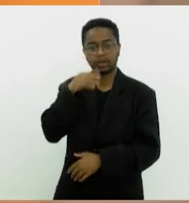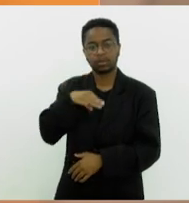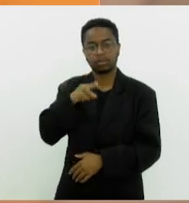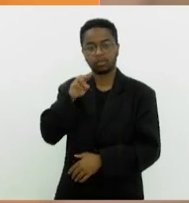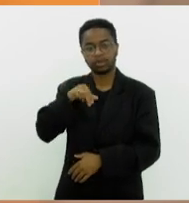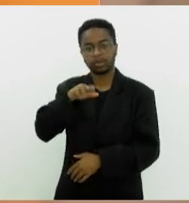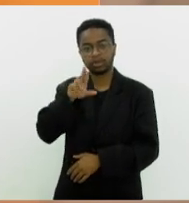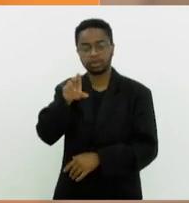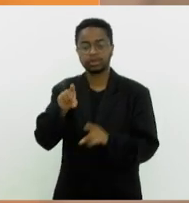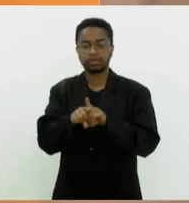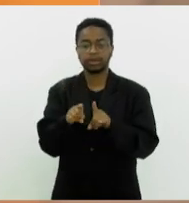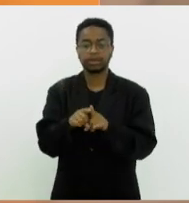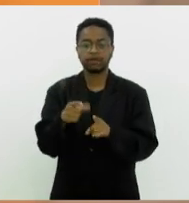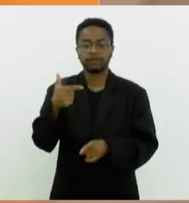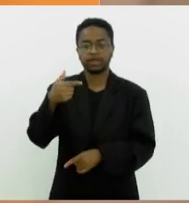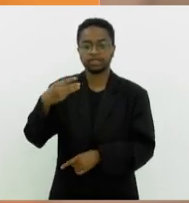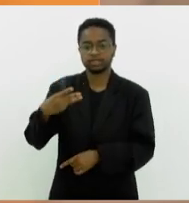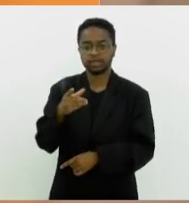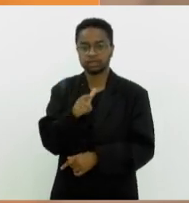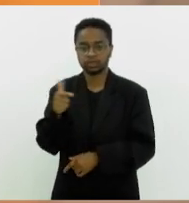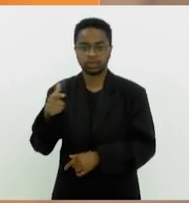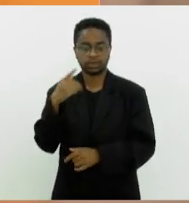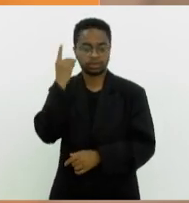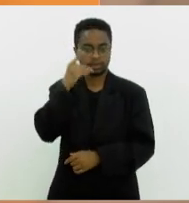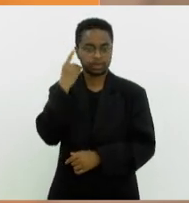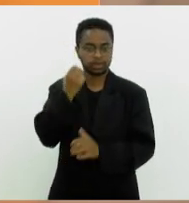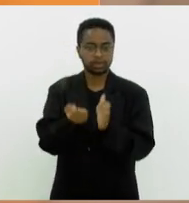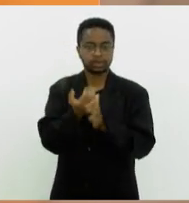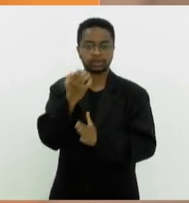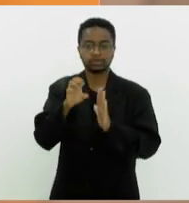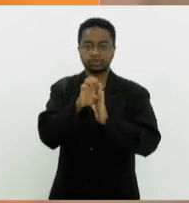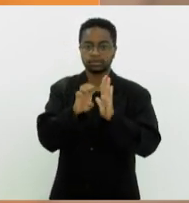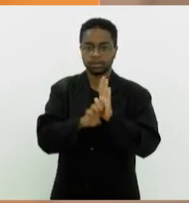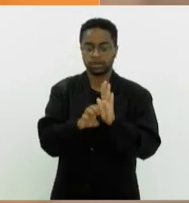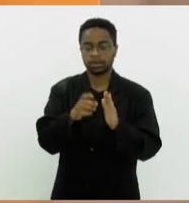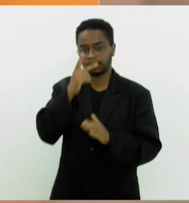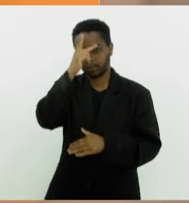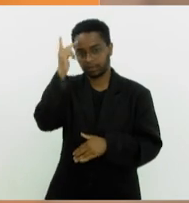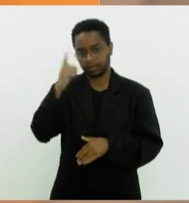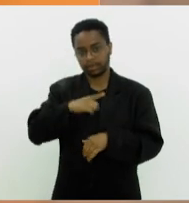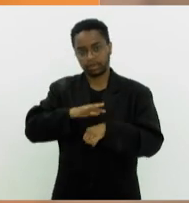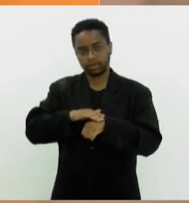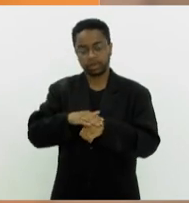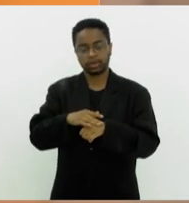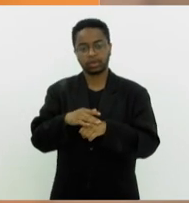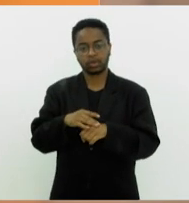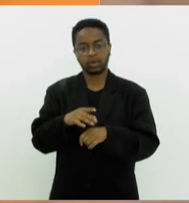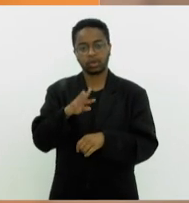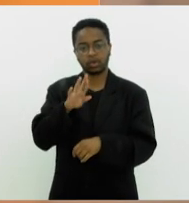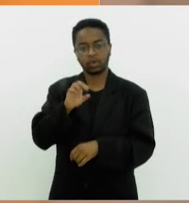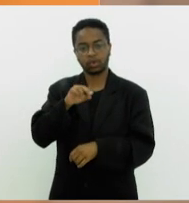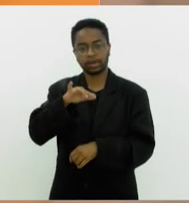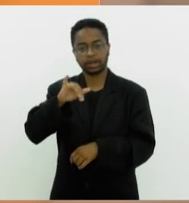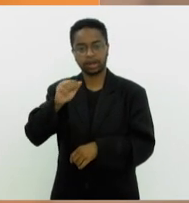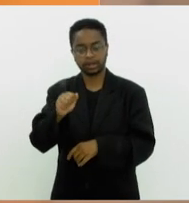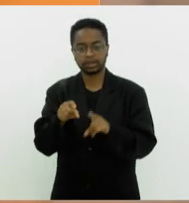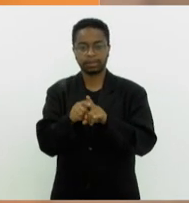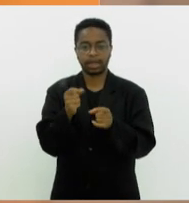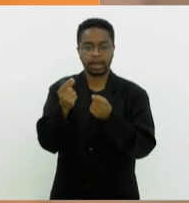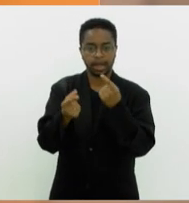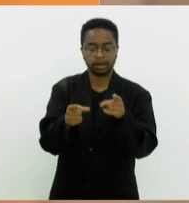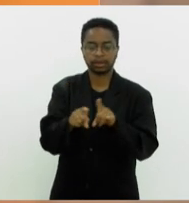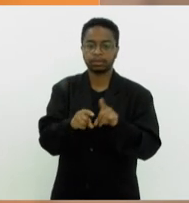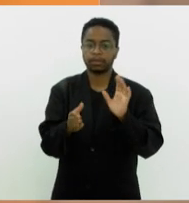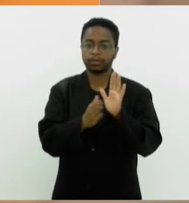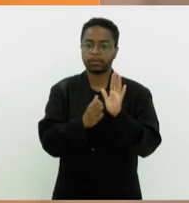23 parlamentares que cria o Estatuto da Pessoa com Doença Crônica Complexa e Rara. Também será votada a